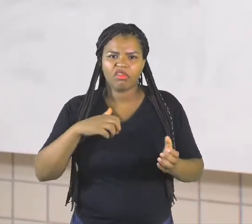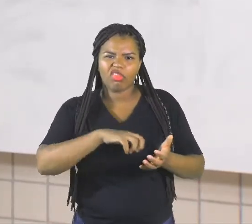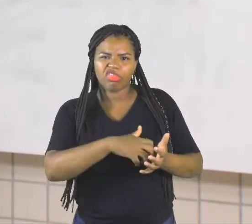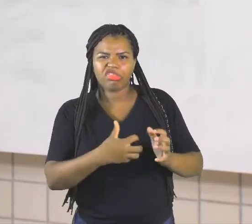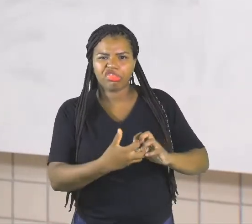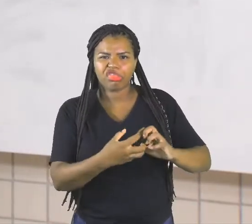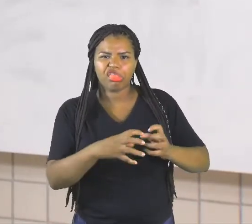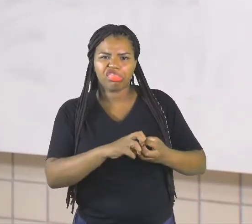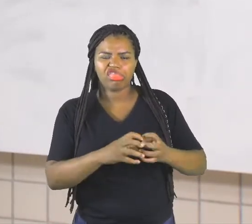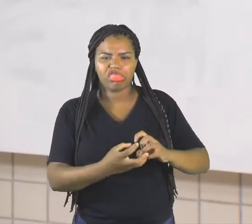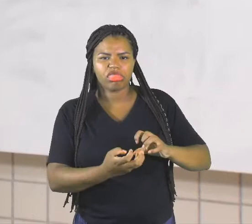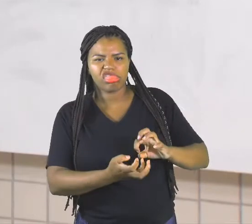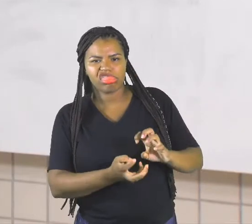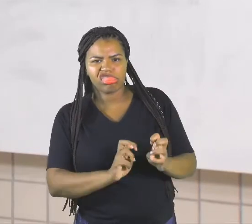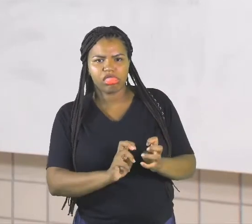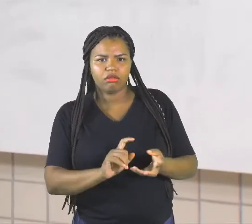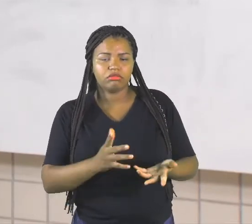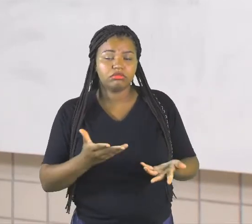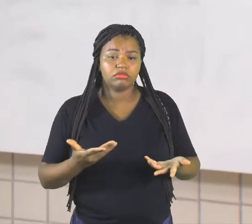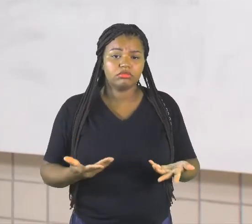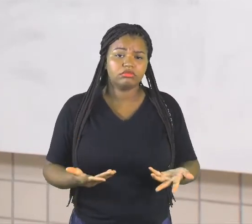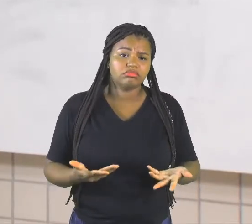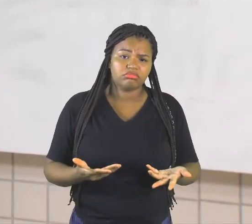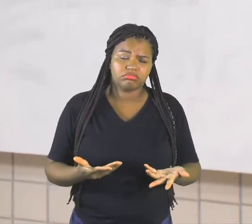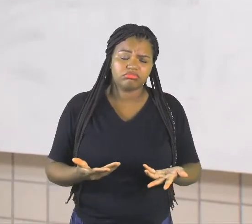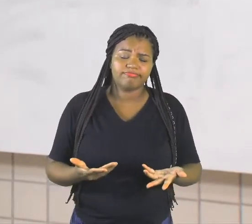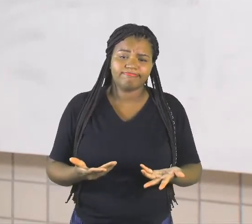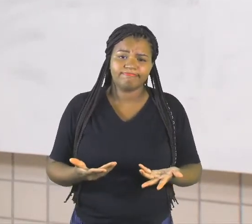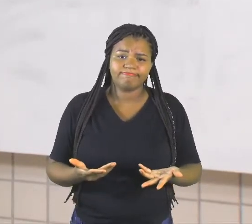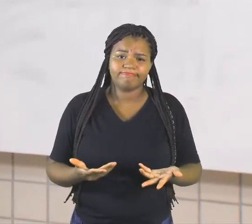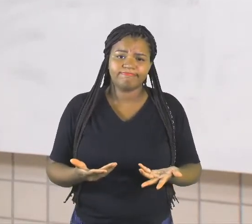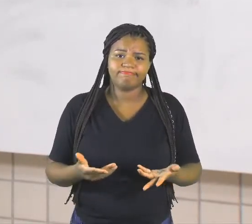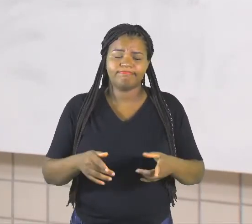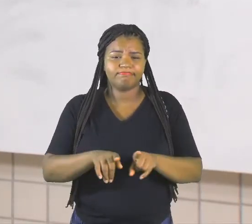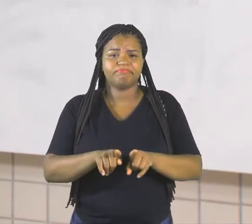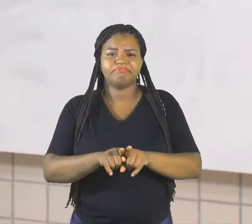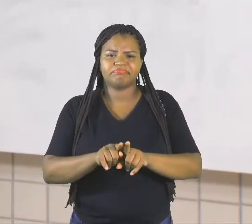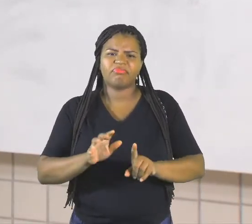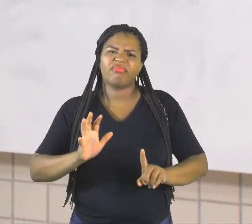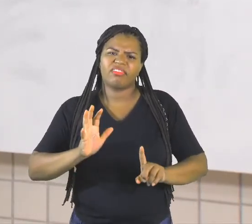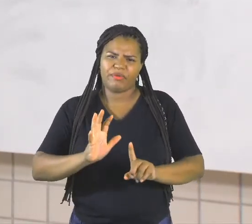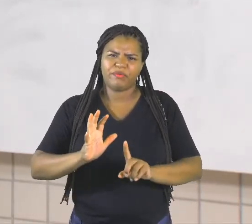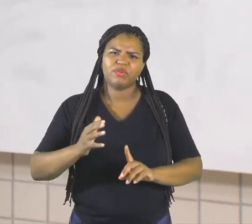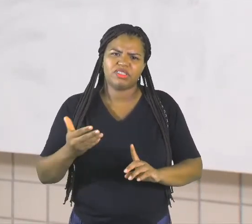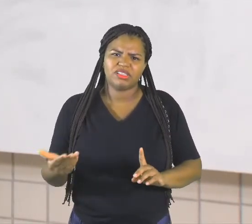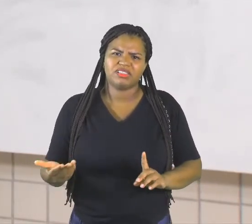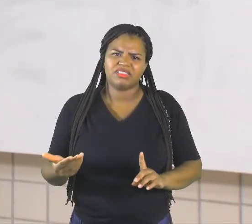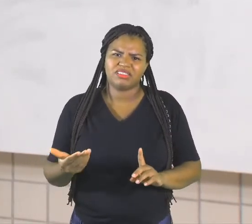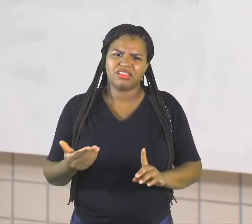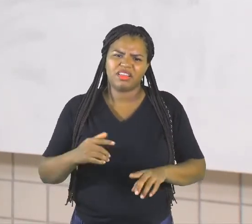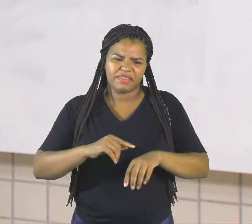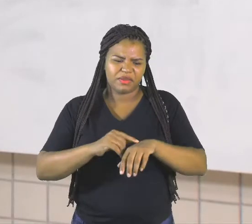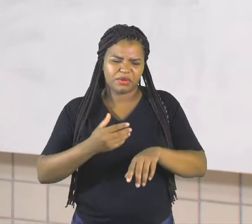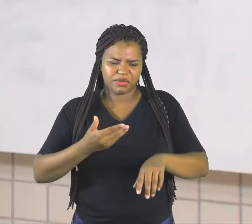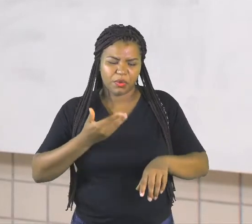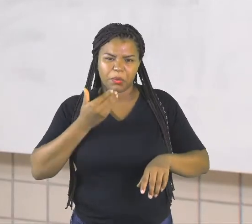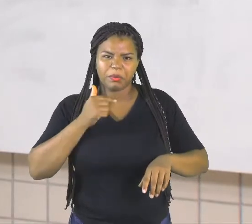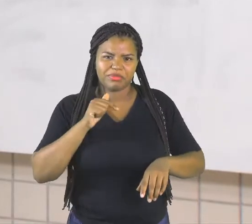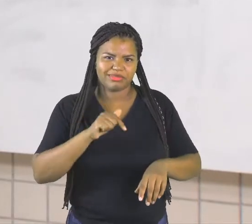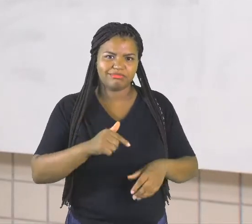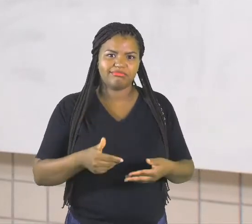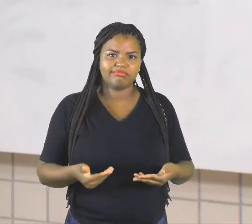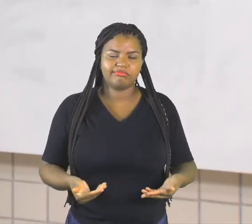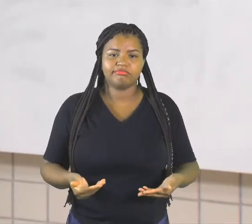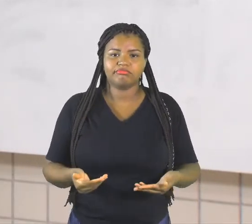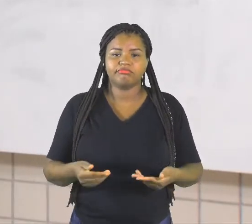batido, machucado, Então também isso influencia na nossa vontade de comer esse alimento. E também